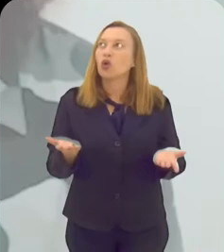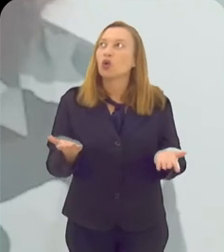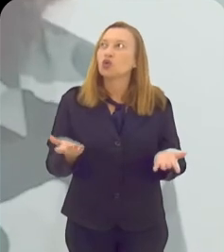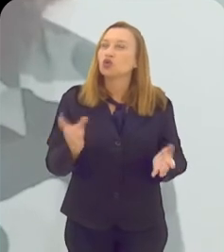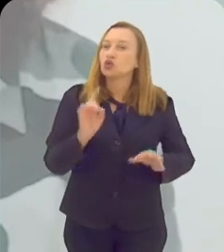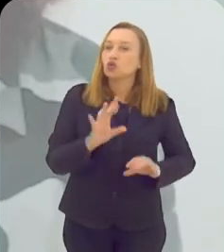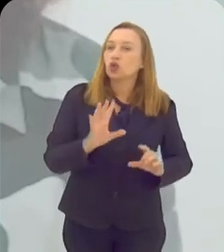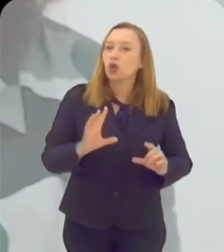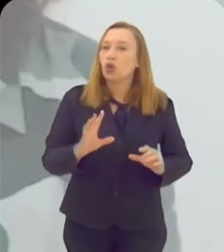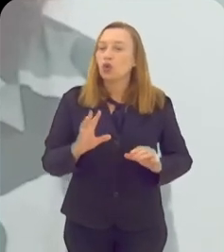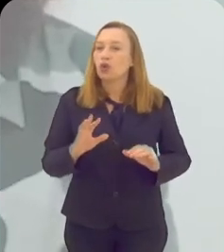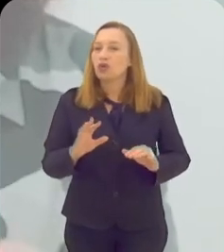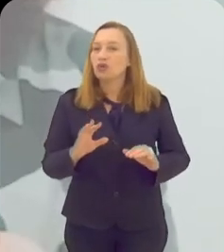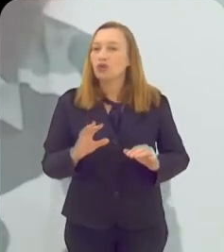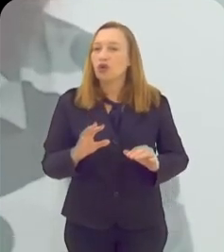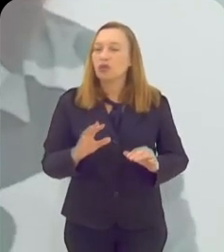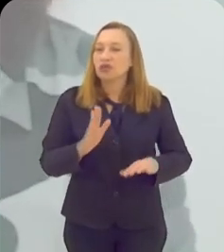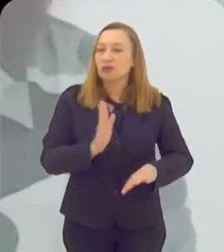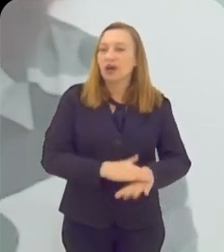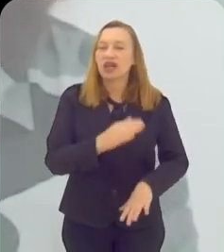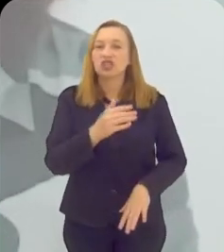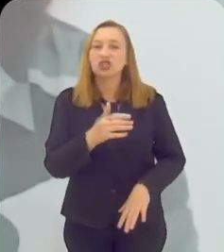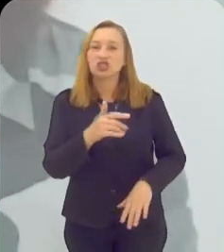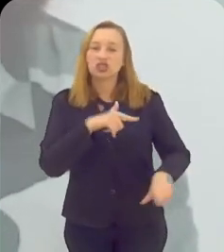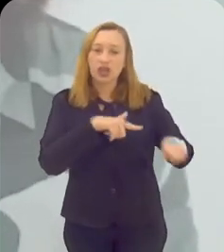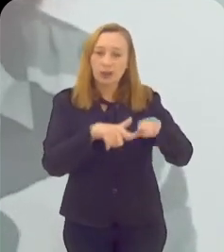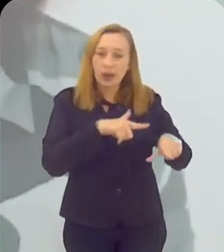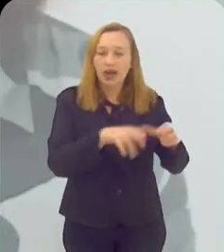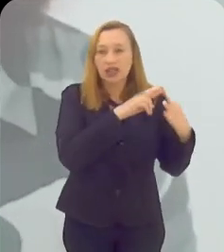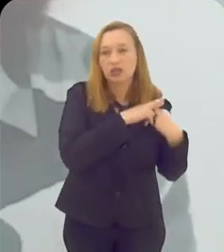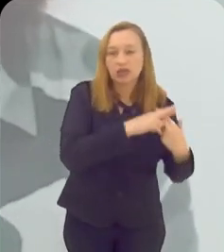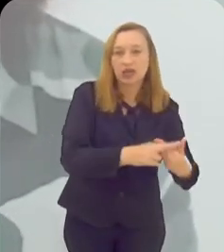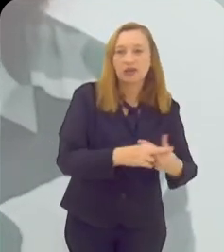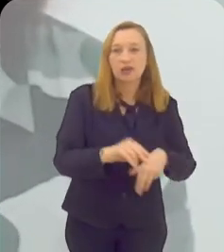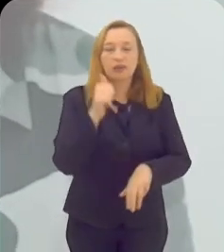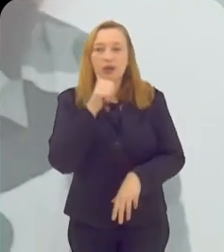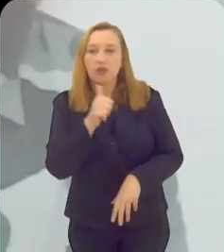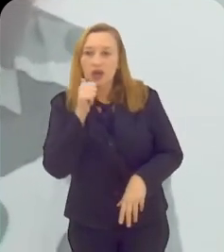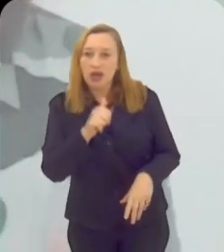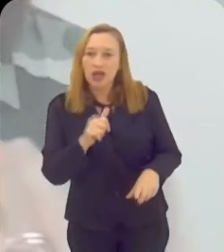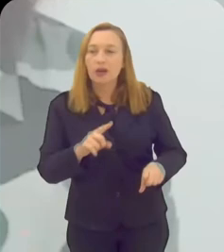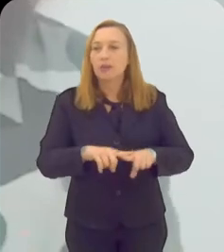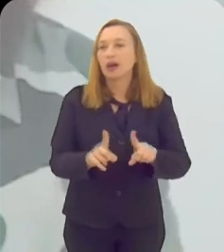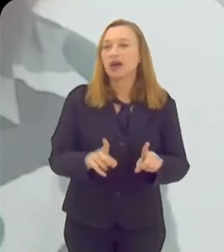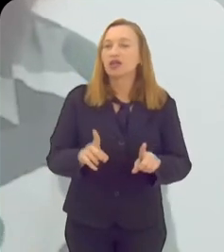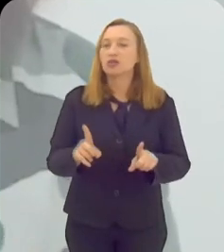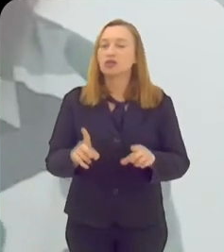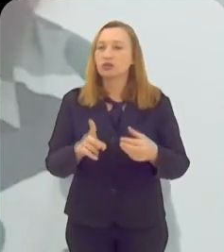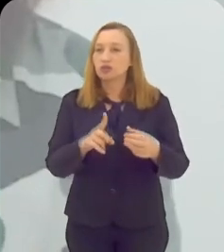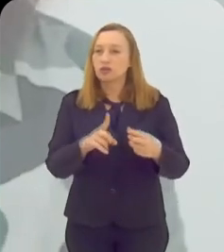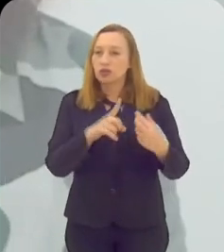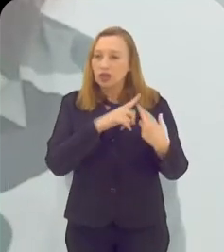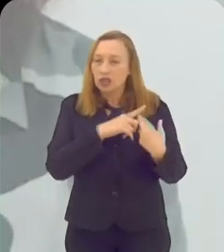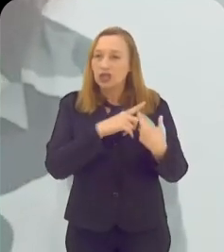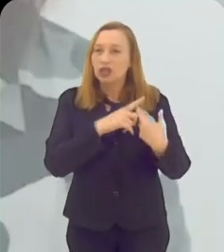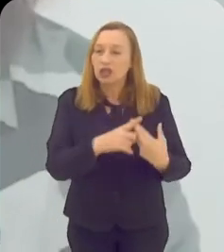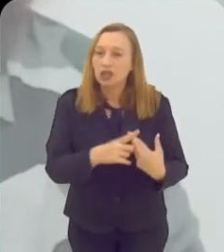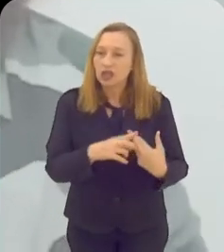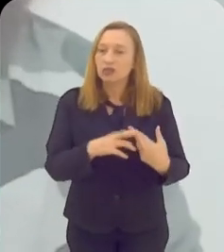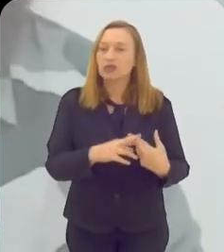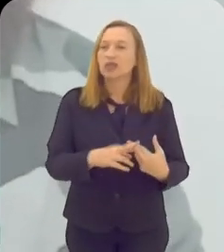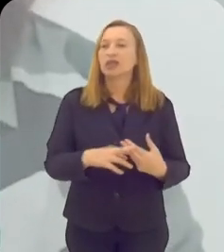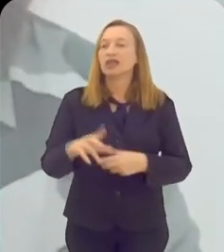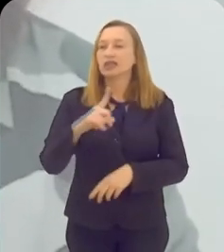né? A não ser só uma forma de acumulação de mais responsabilidade e atividade, mas também uma questão de assumir